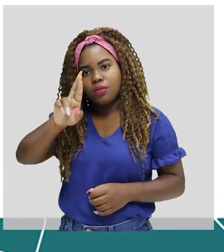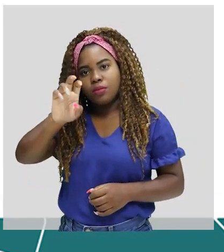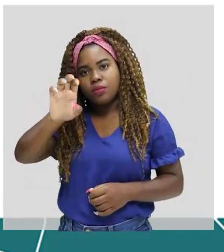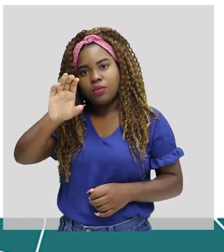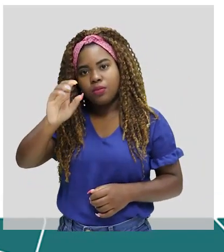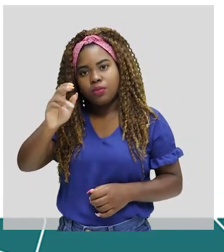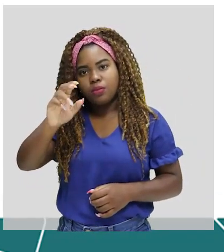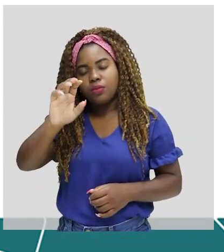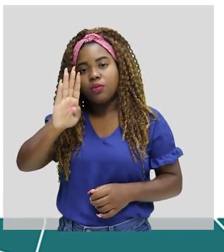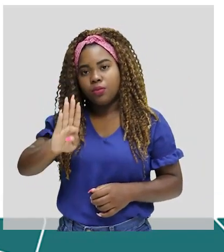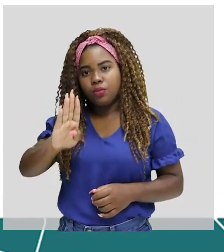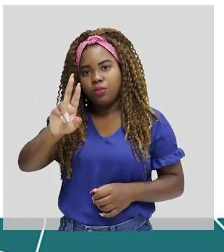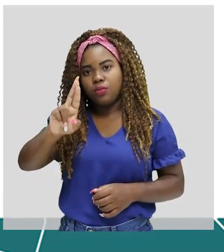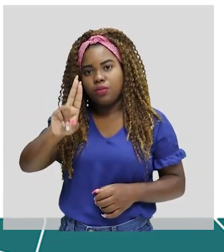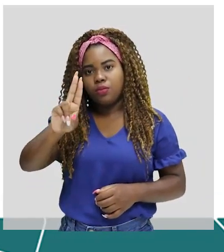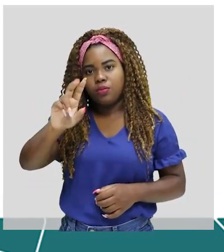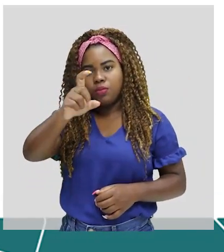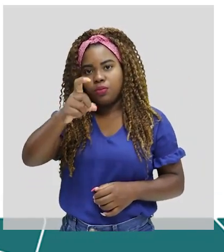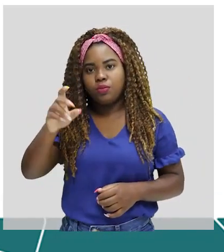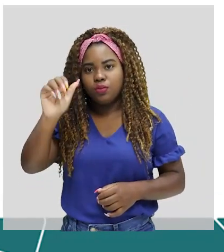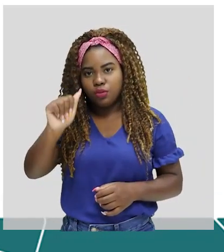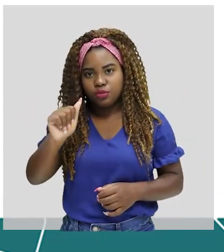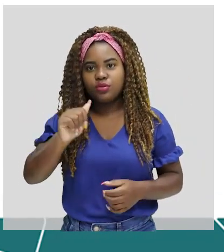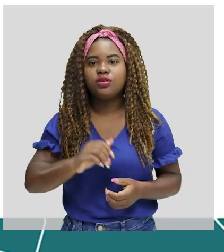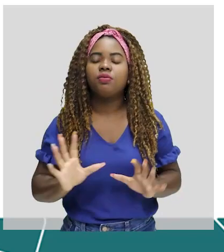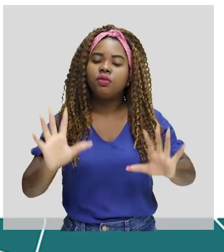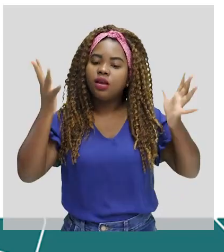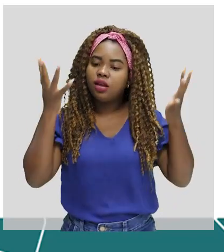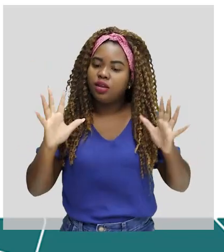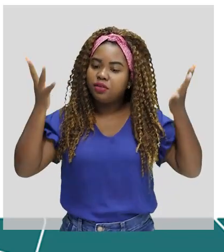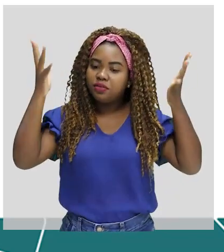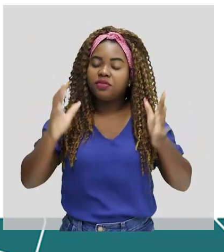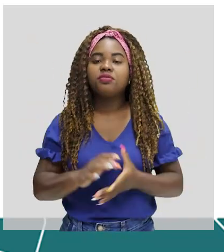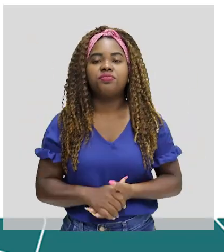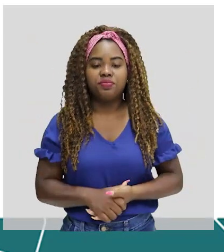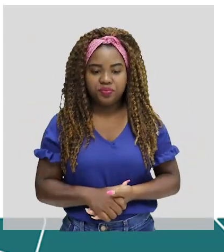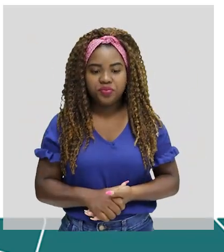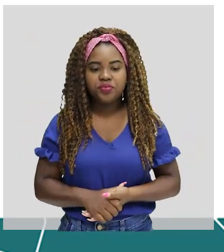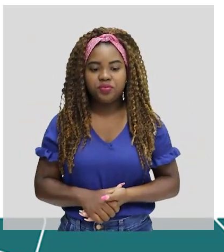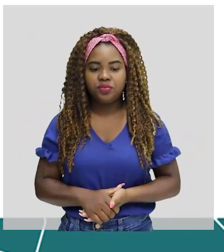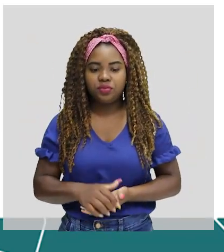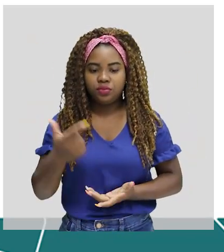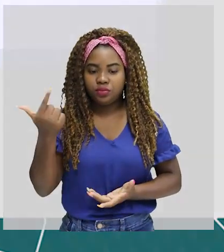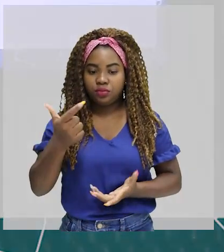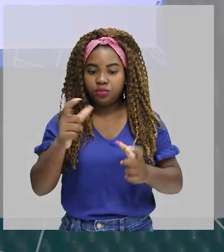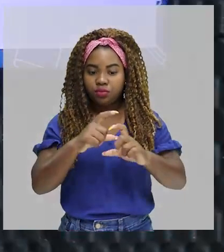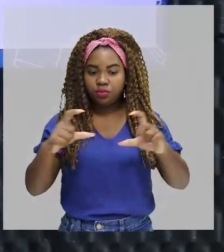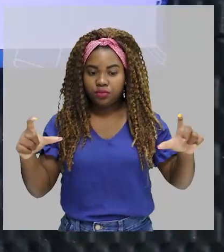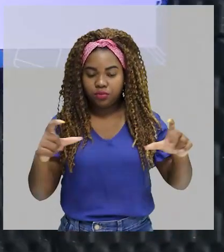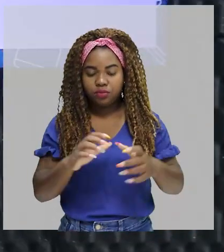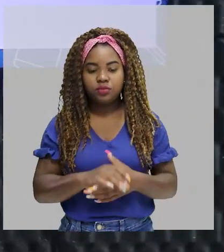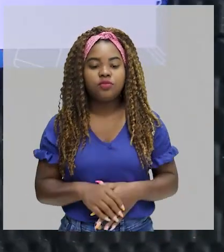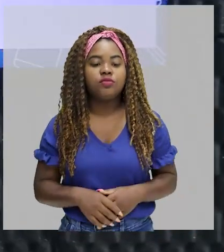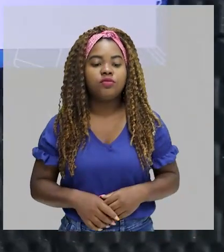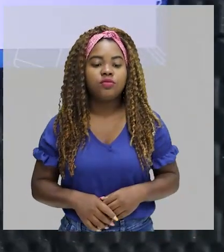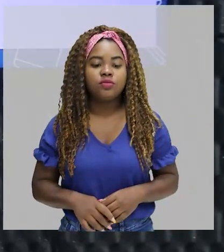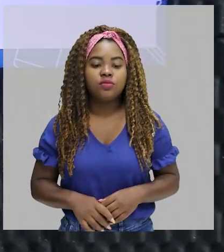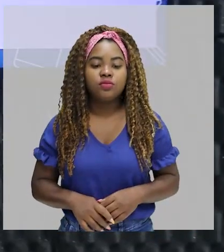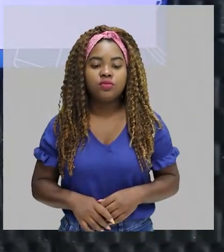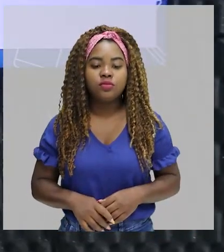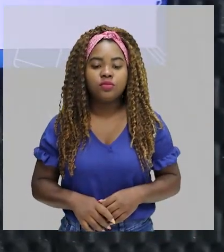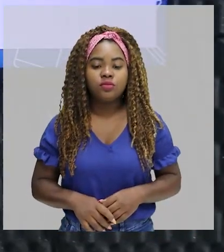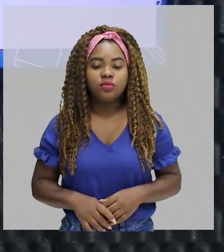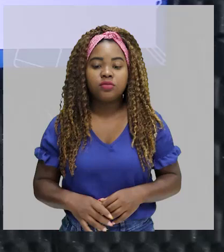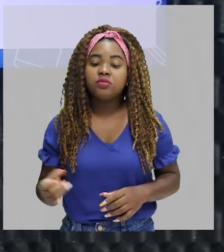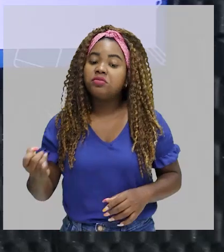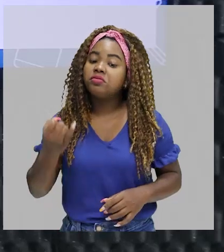o Halloween. It is important to know where the exits are in a plane in case of an emergency. É